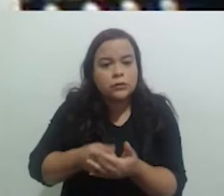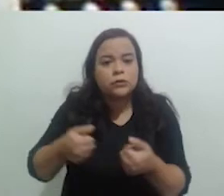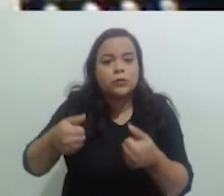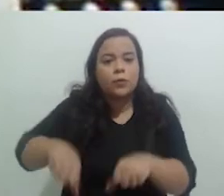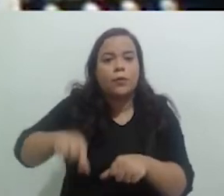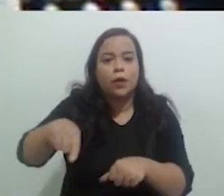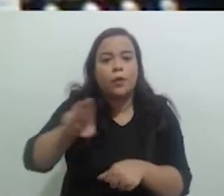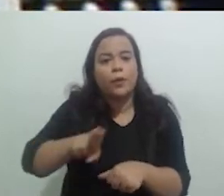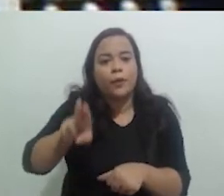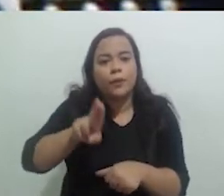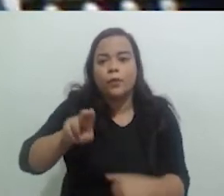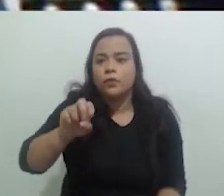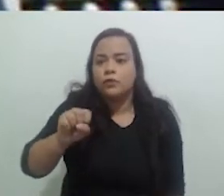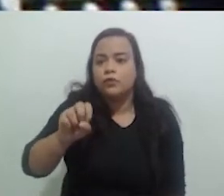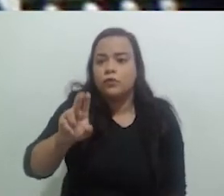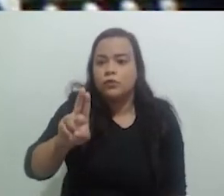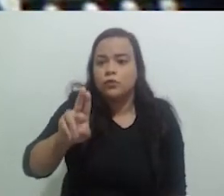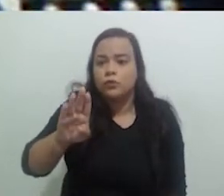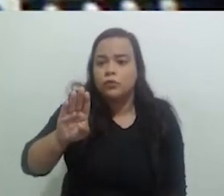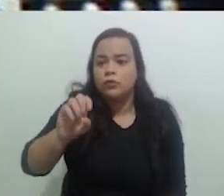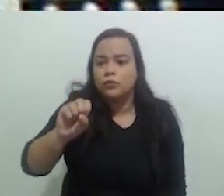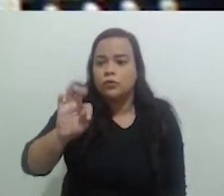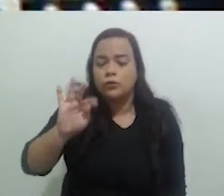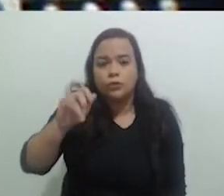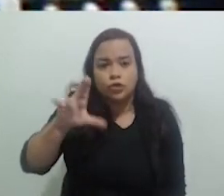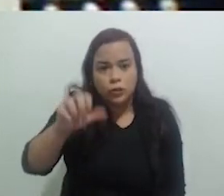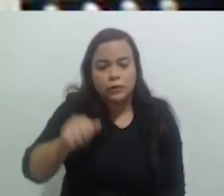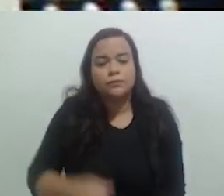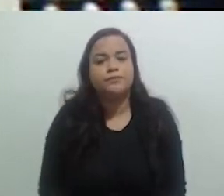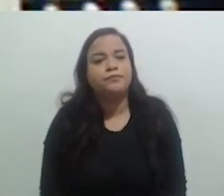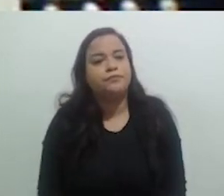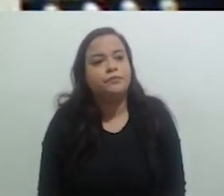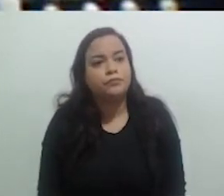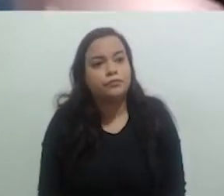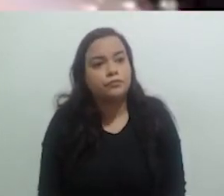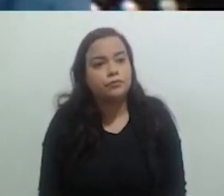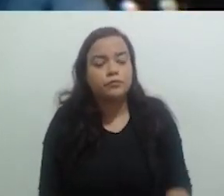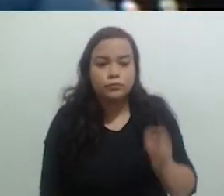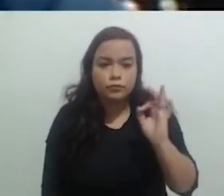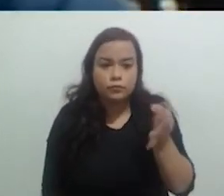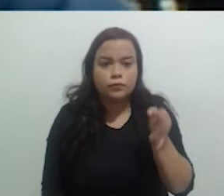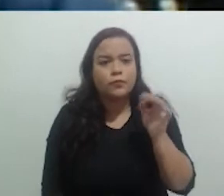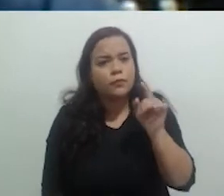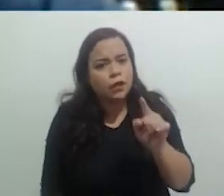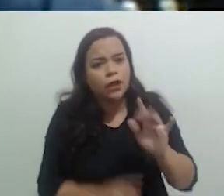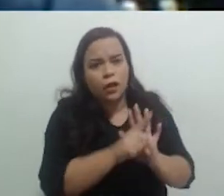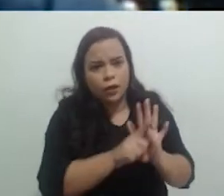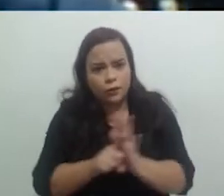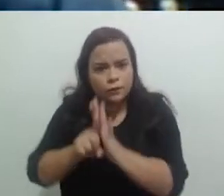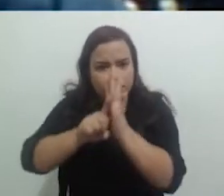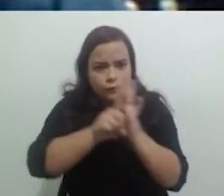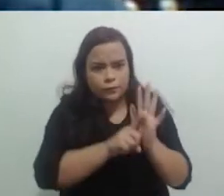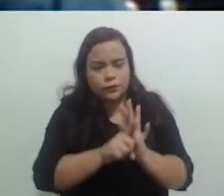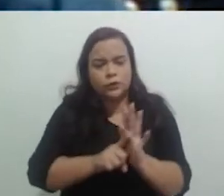em seguida. Doutor Eduardo, né? Em seguida. Não, sou revisor. Ah, o revisor, desembargador Amauri, tá